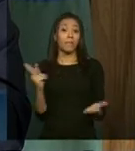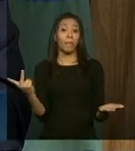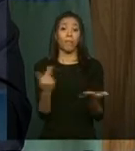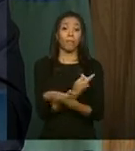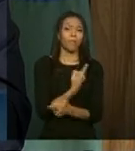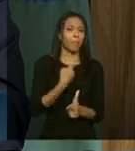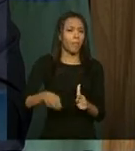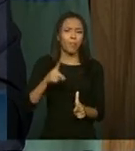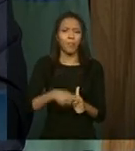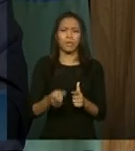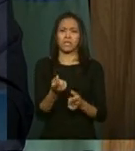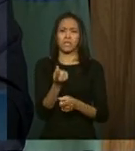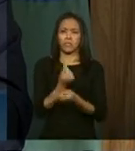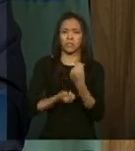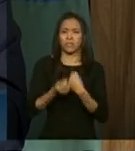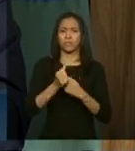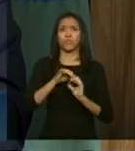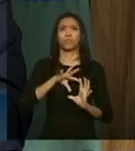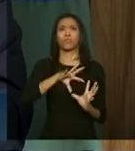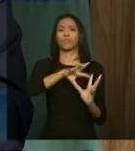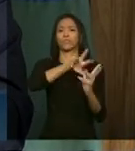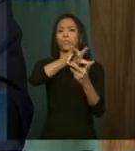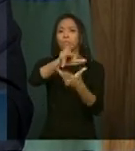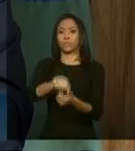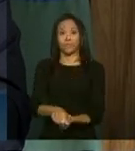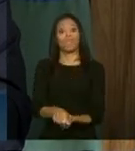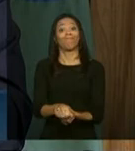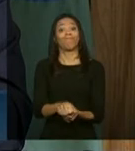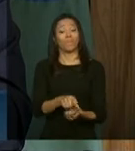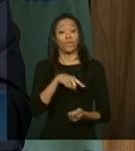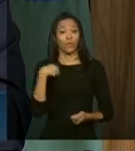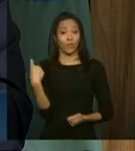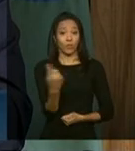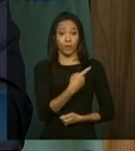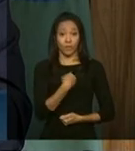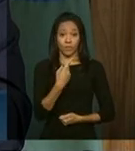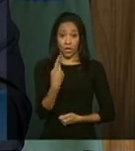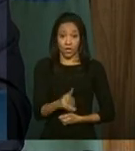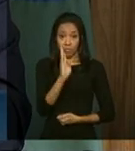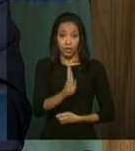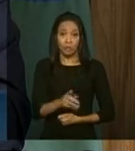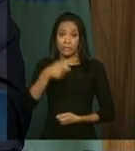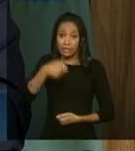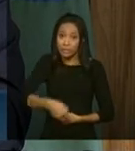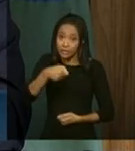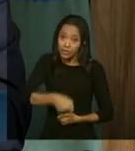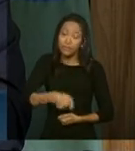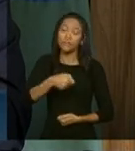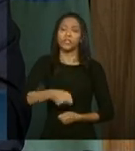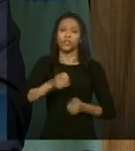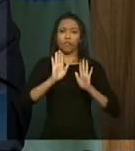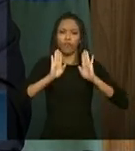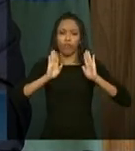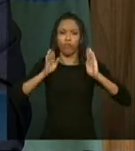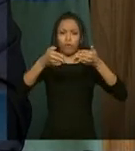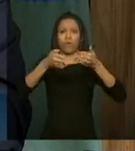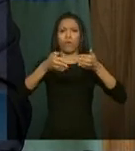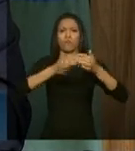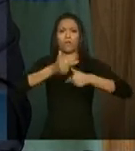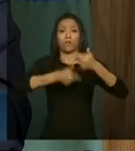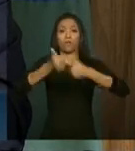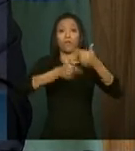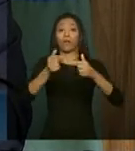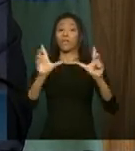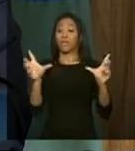internacional nos coloca, nos exige atitudes mais rápidas, mais focadas para aumentar, reduzir